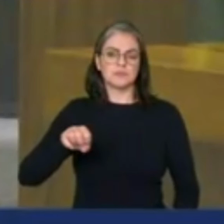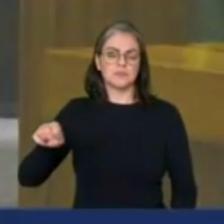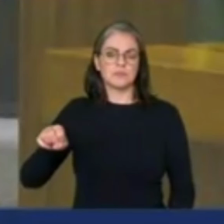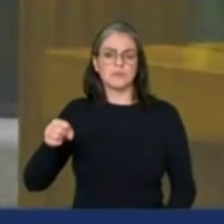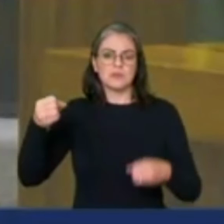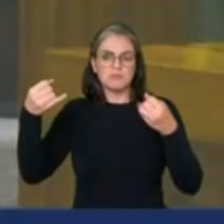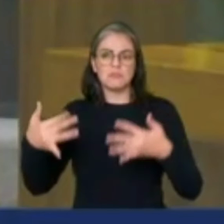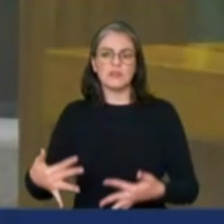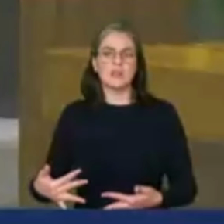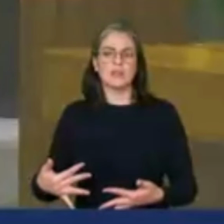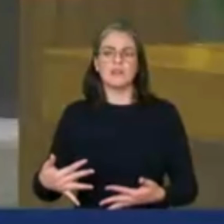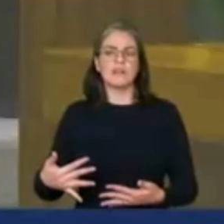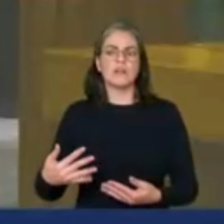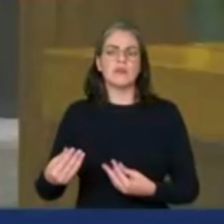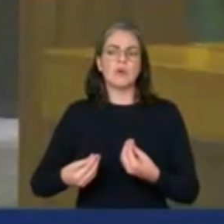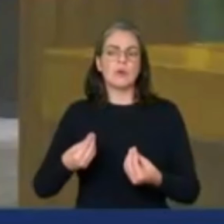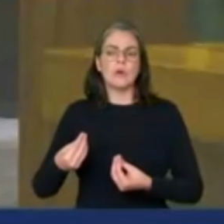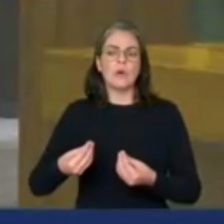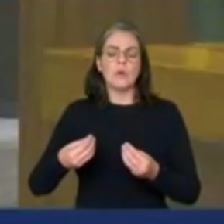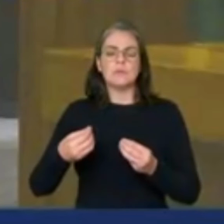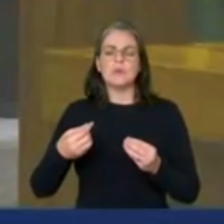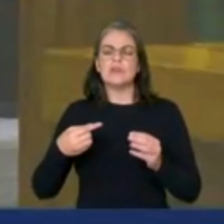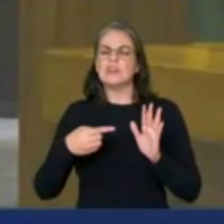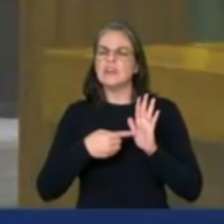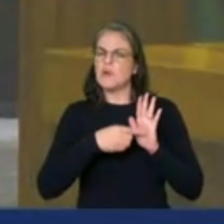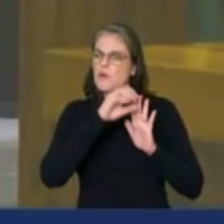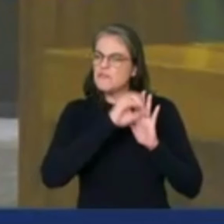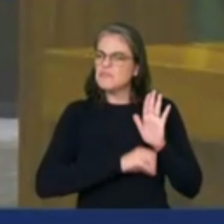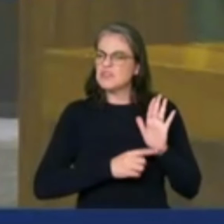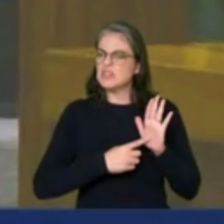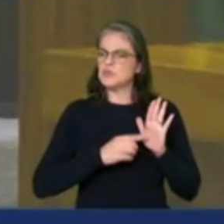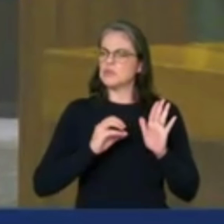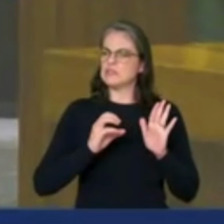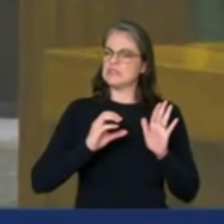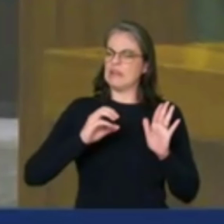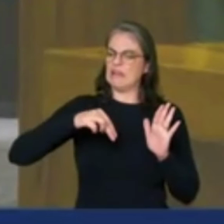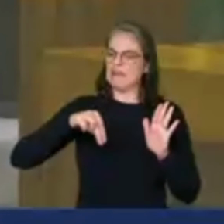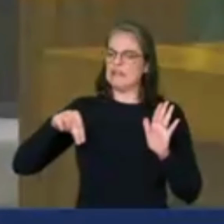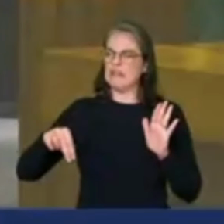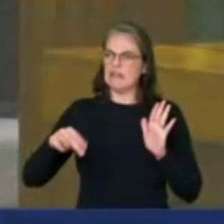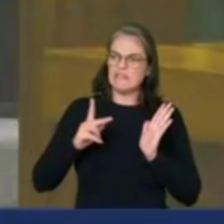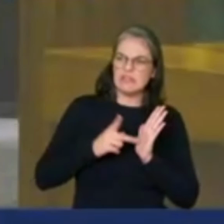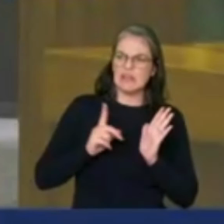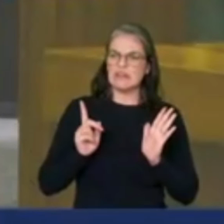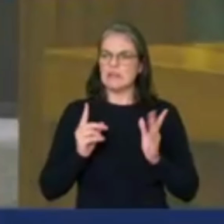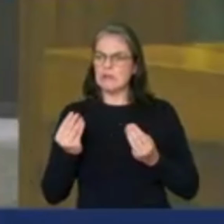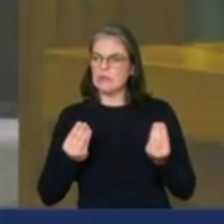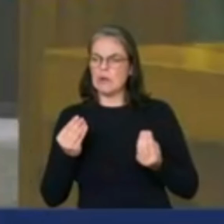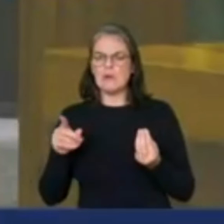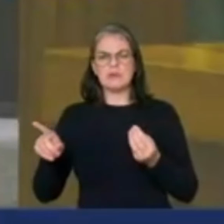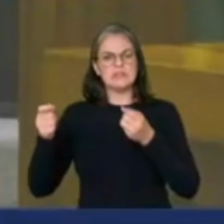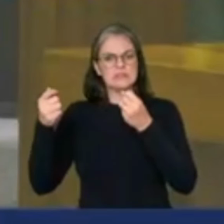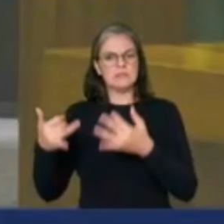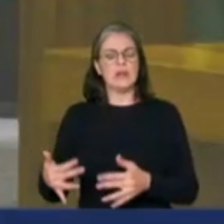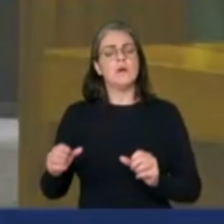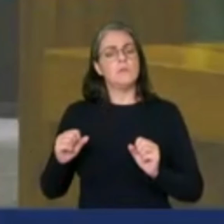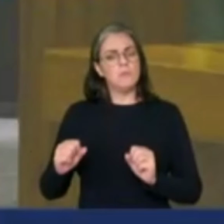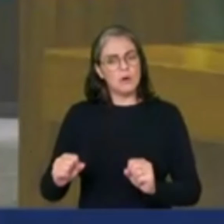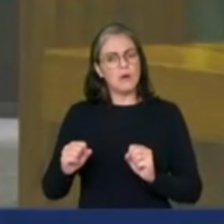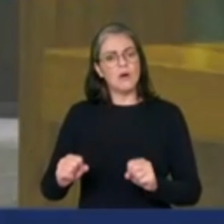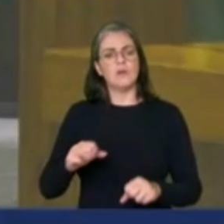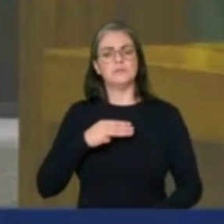ofício citado pela CNN e que o ministro da Economia possa evitar esse transtorno